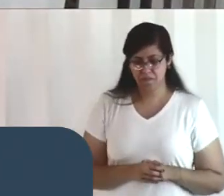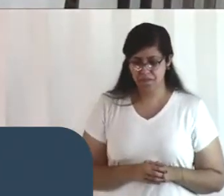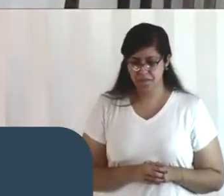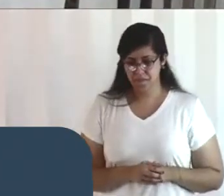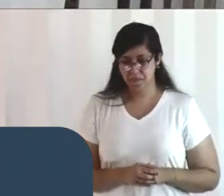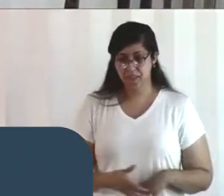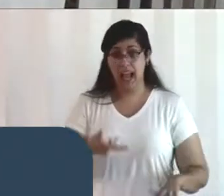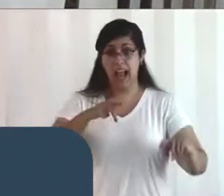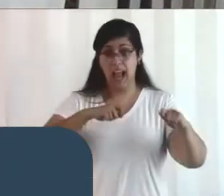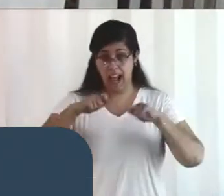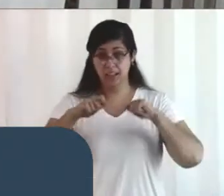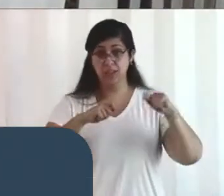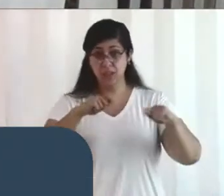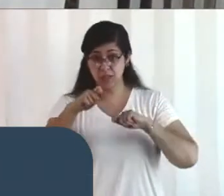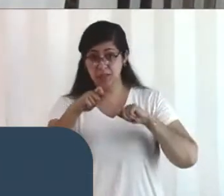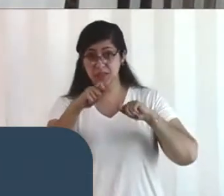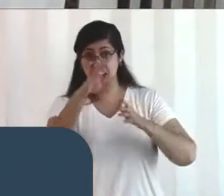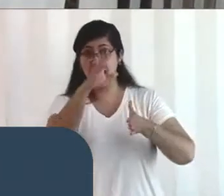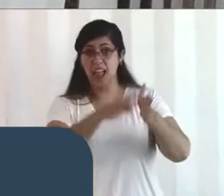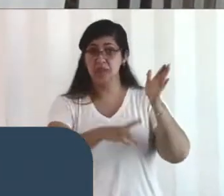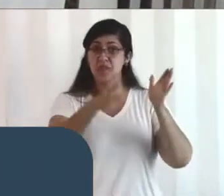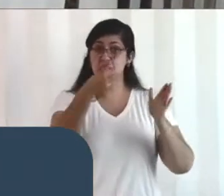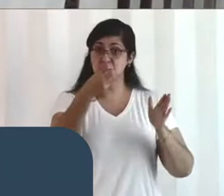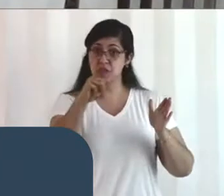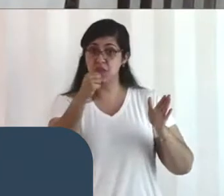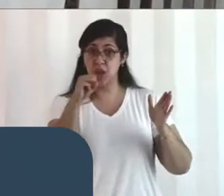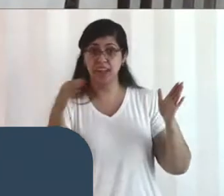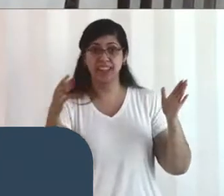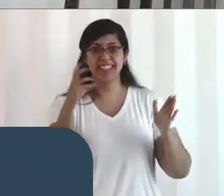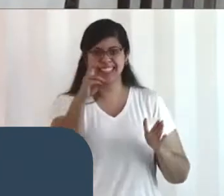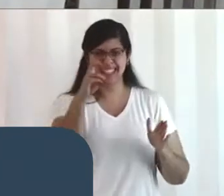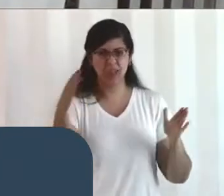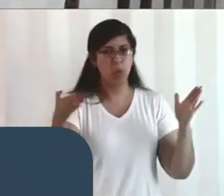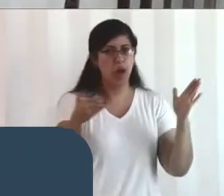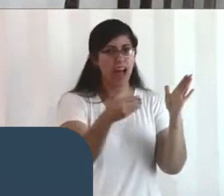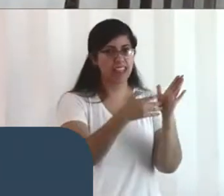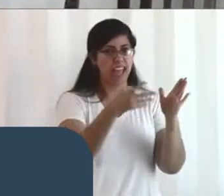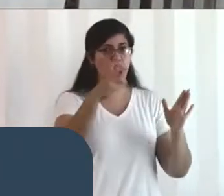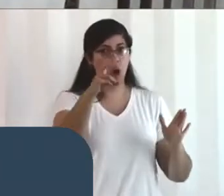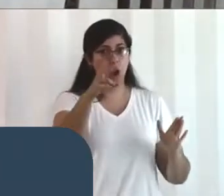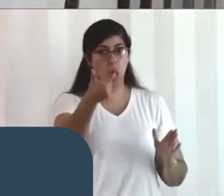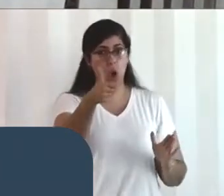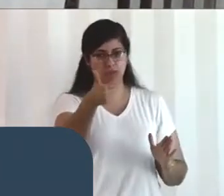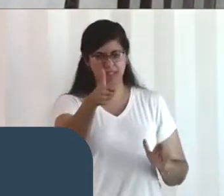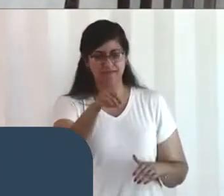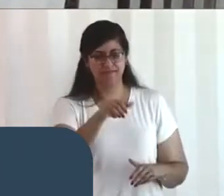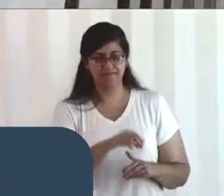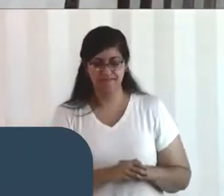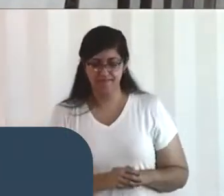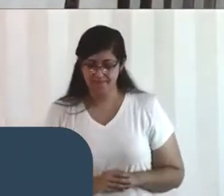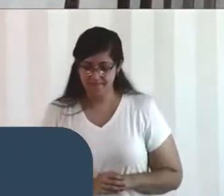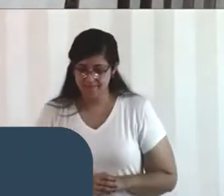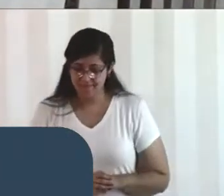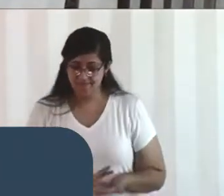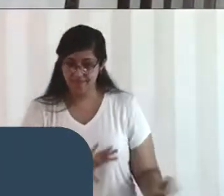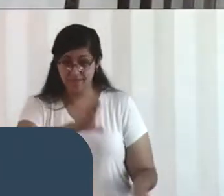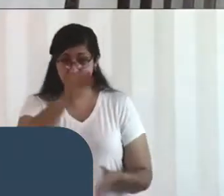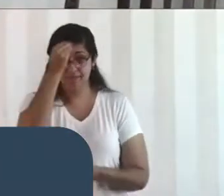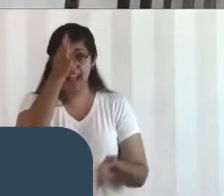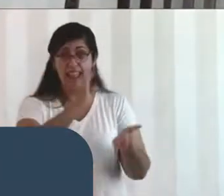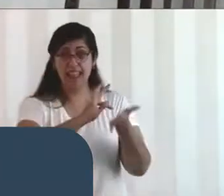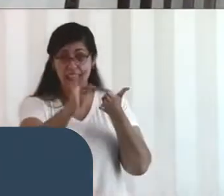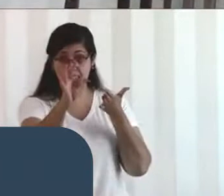Atos dos Apóstolos, 18, 5 a 11. Nós falaremos sobre o tema